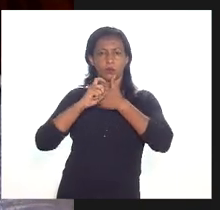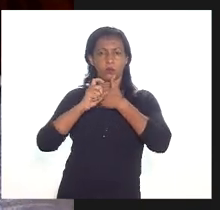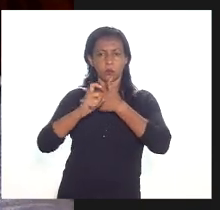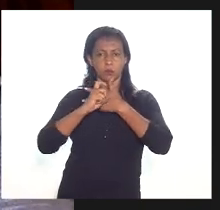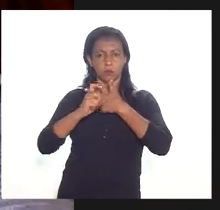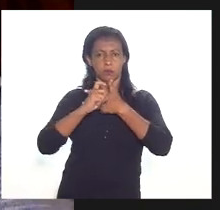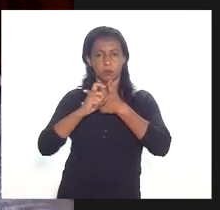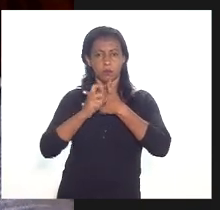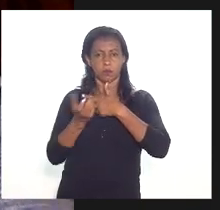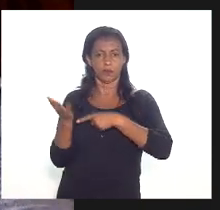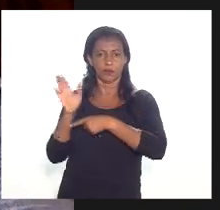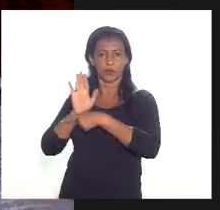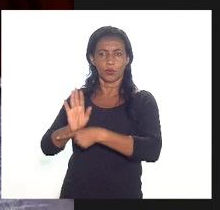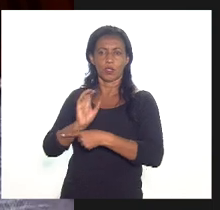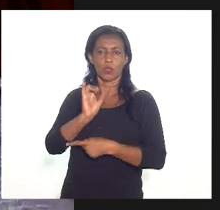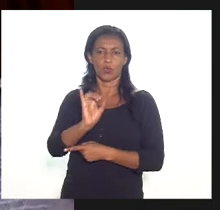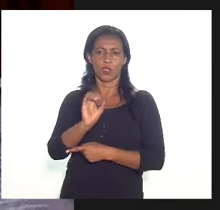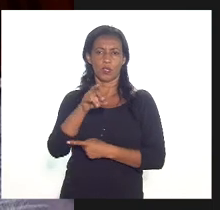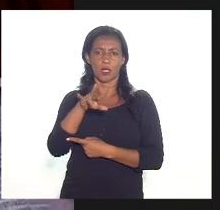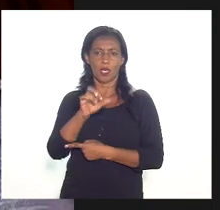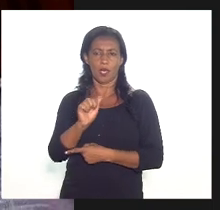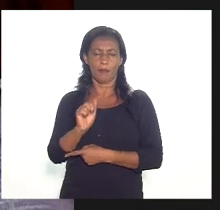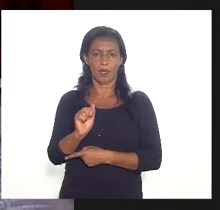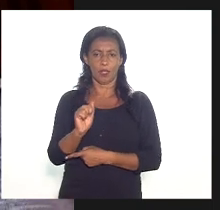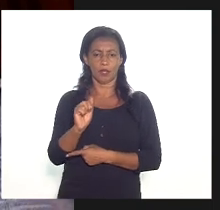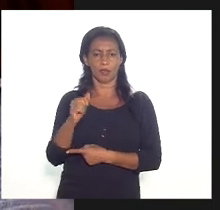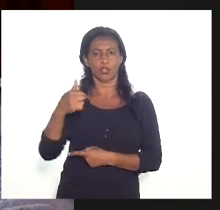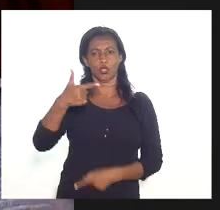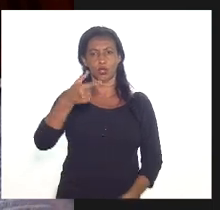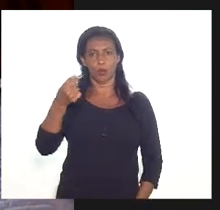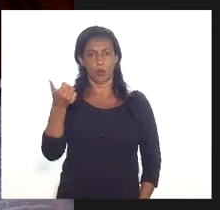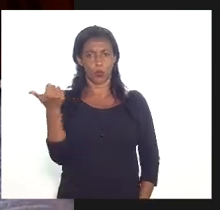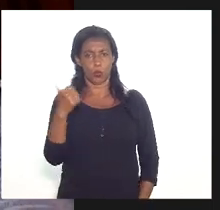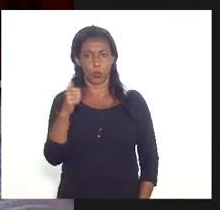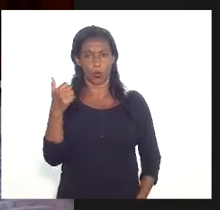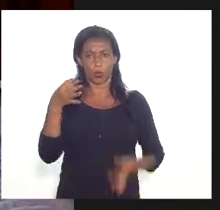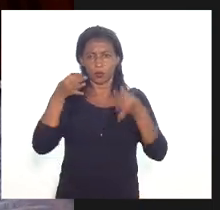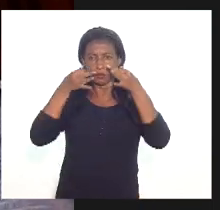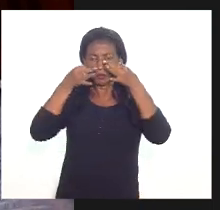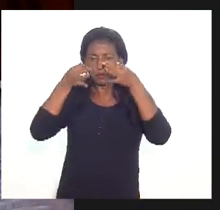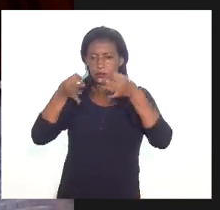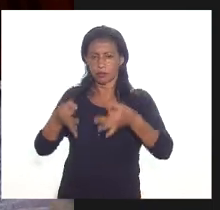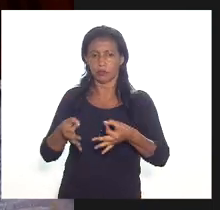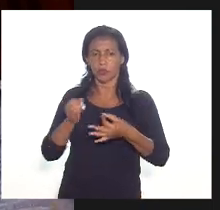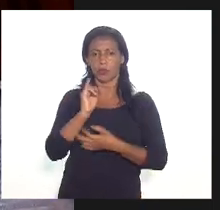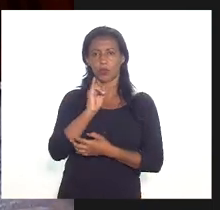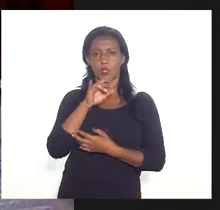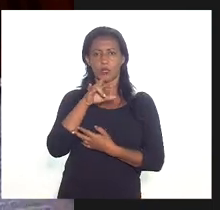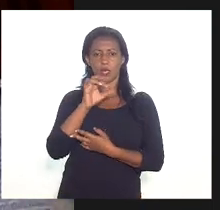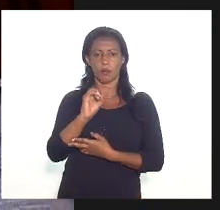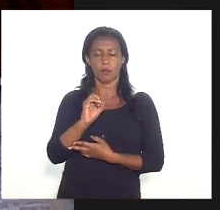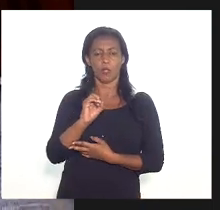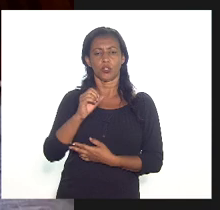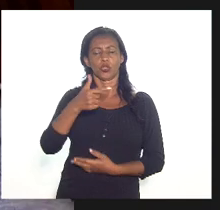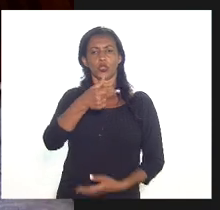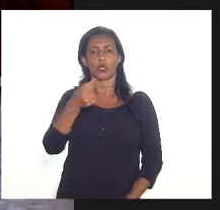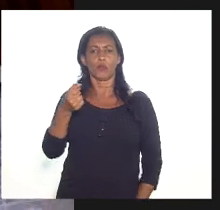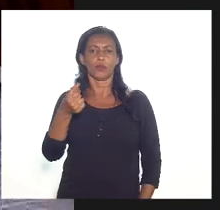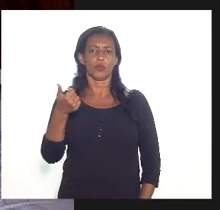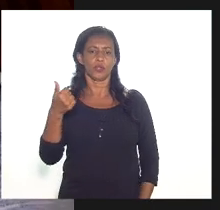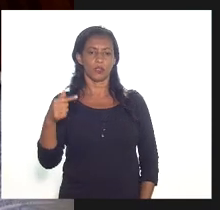aos convênios ICMS número 27 de 2006 e 141 de 2011, em atenção ao convênio ICMS número 190 de